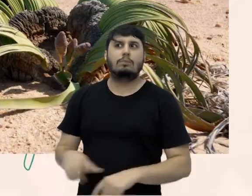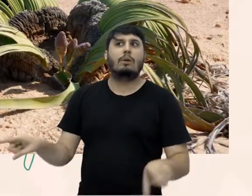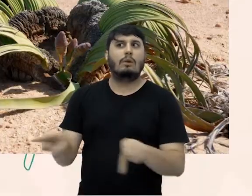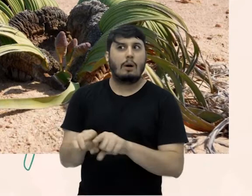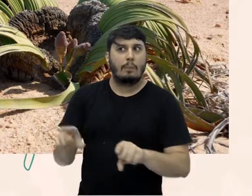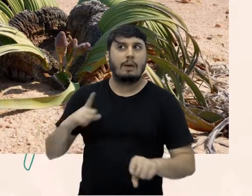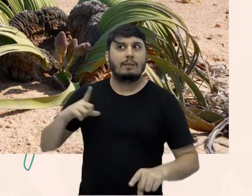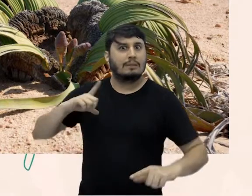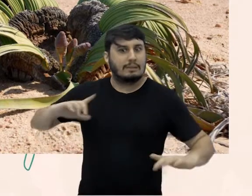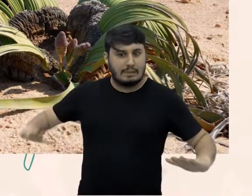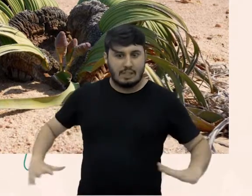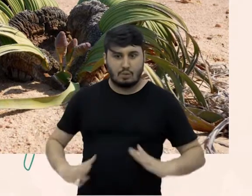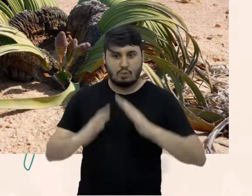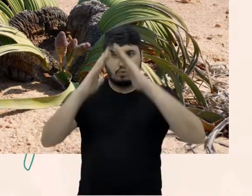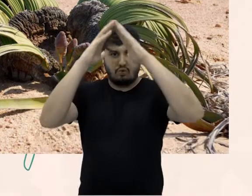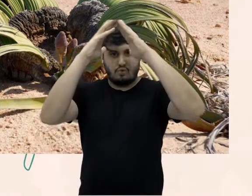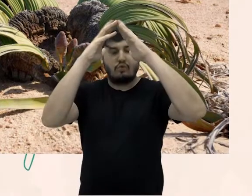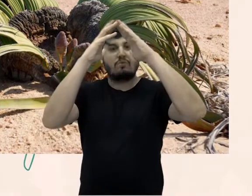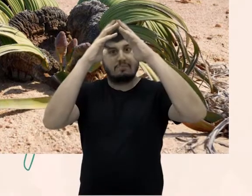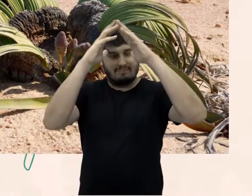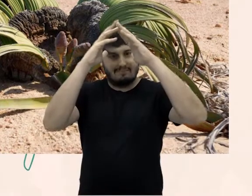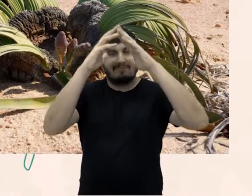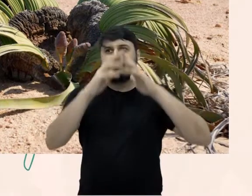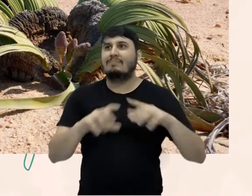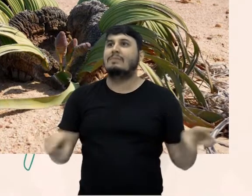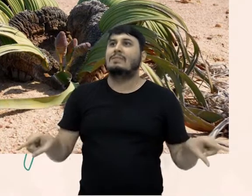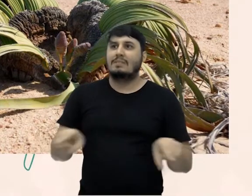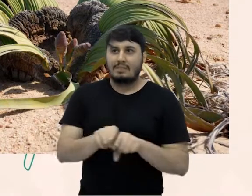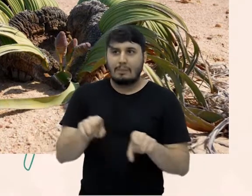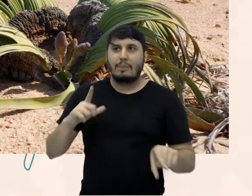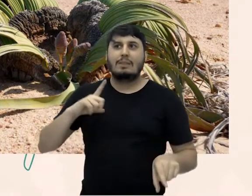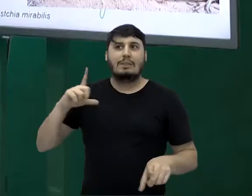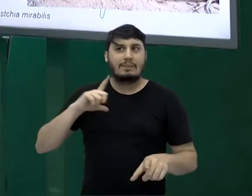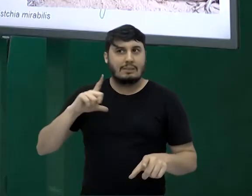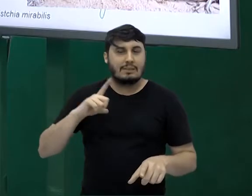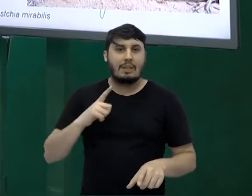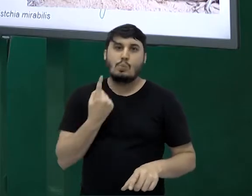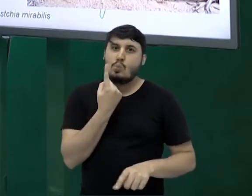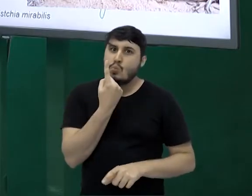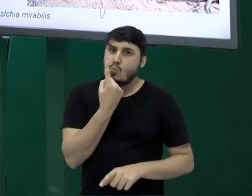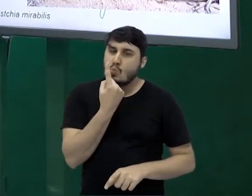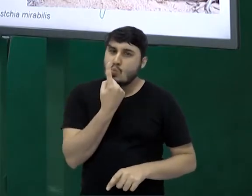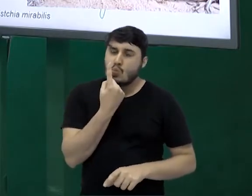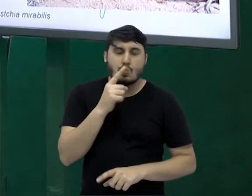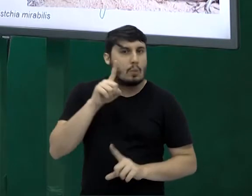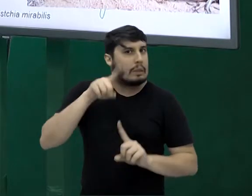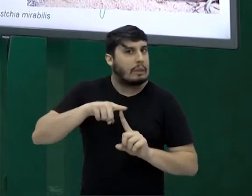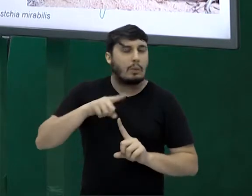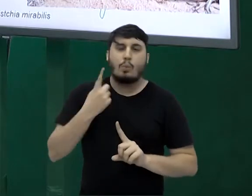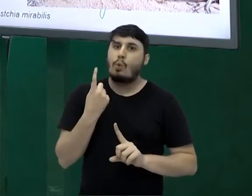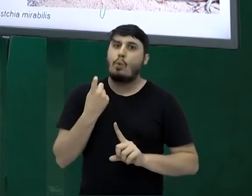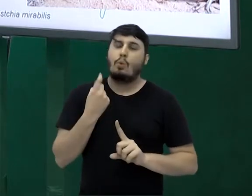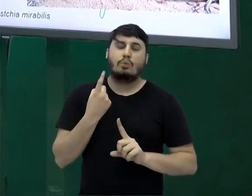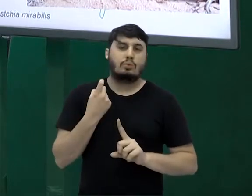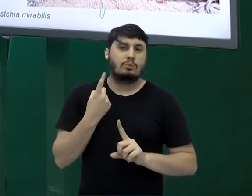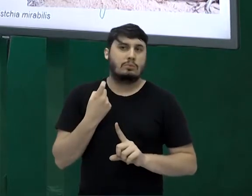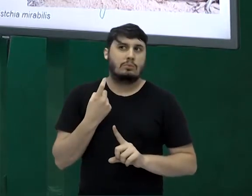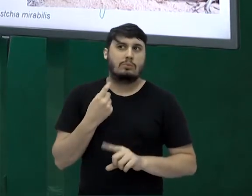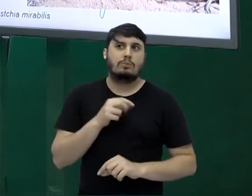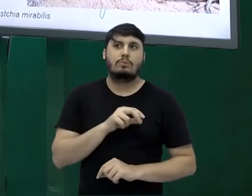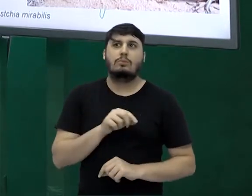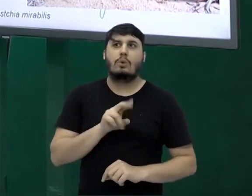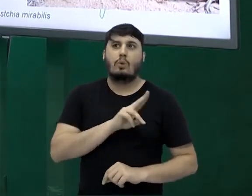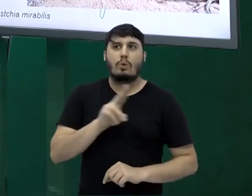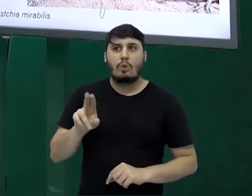coníferófitas, as coníferas, né? Os pinheiros, por exemplo, ok? Você tem a ginkgófita, que só tem uma espécie,